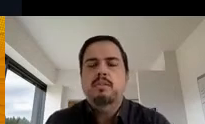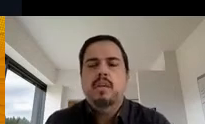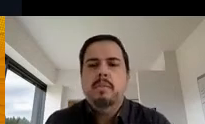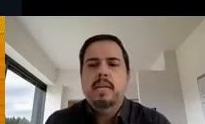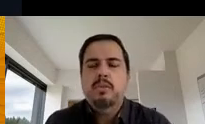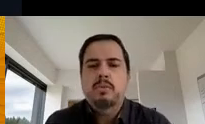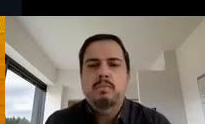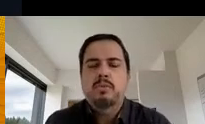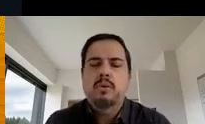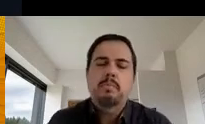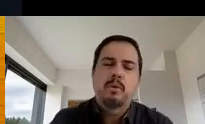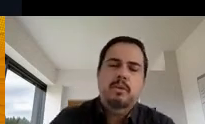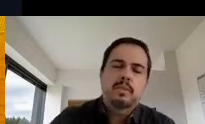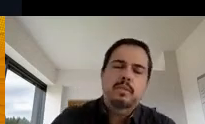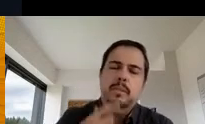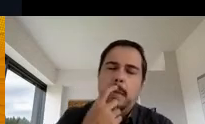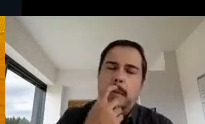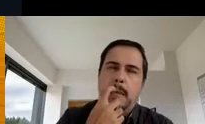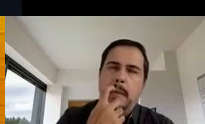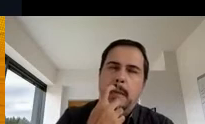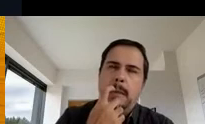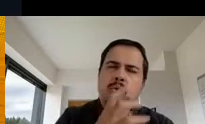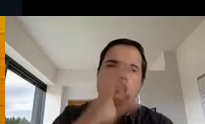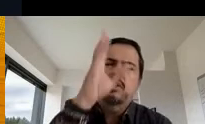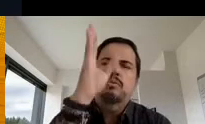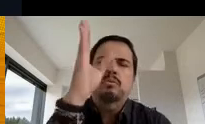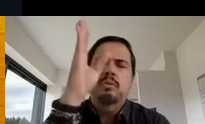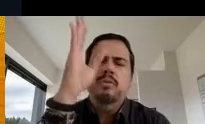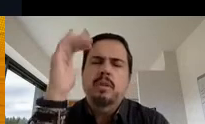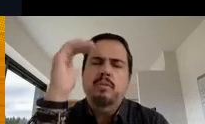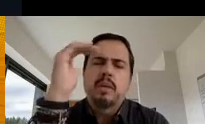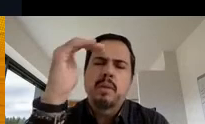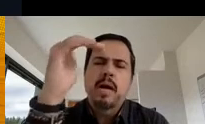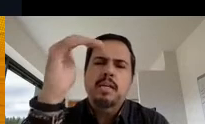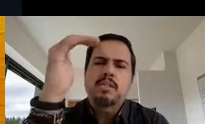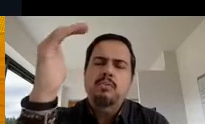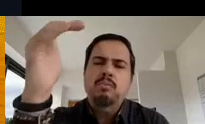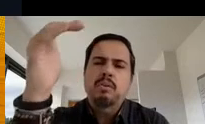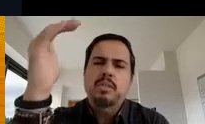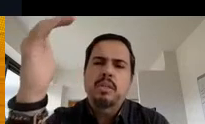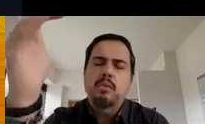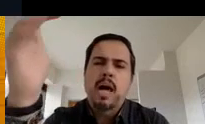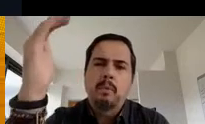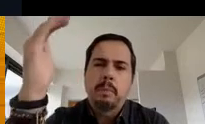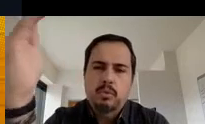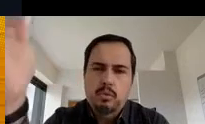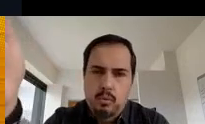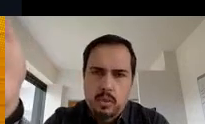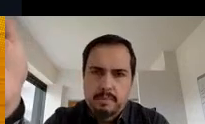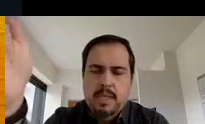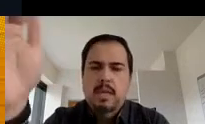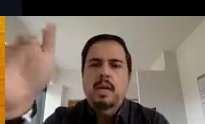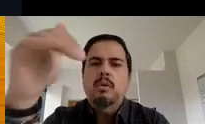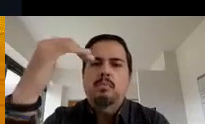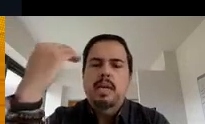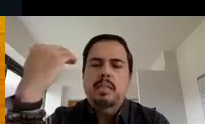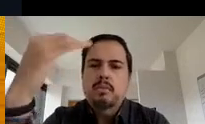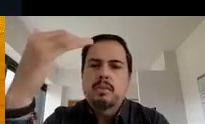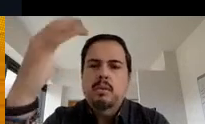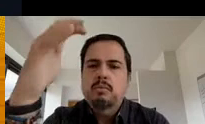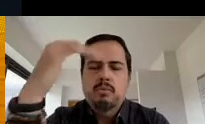Brasil. O Brasil tem mais de um smartphone por. Estou confundindo os números. O Brasil tem mais de um número de celular por